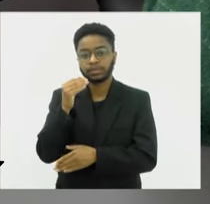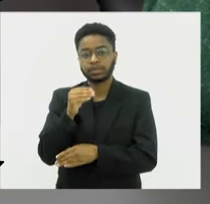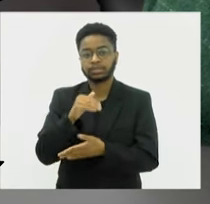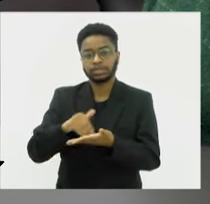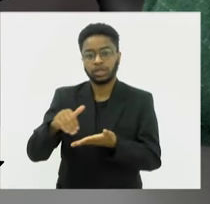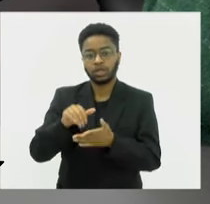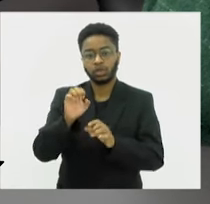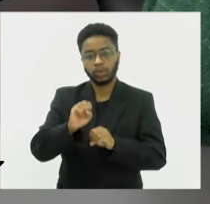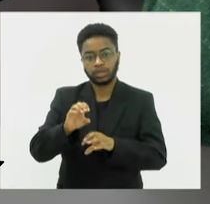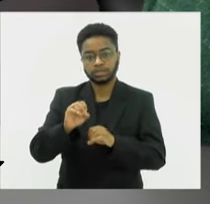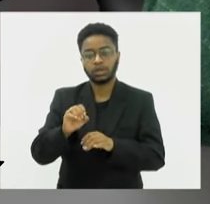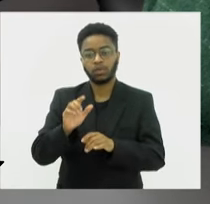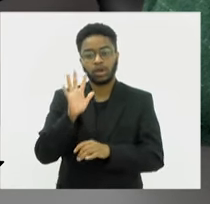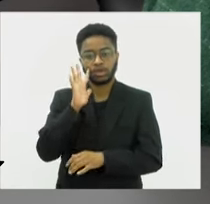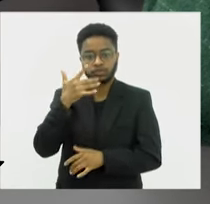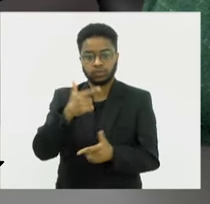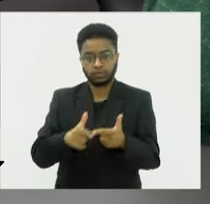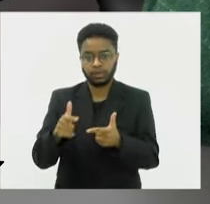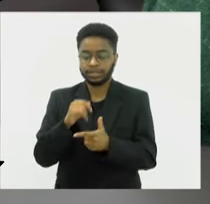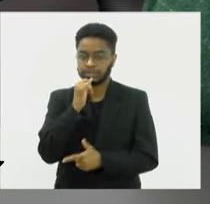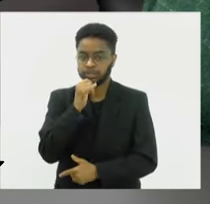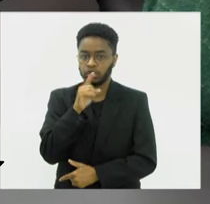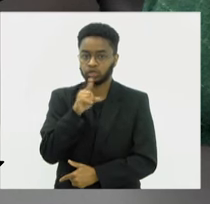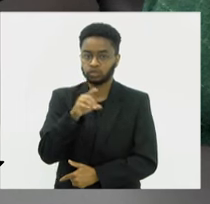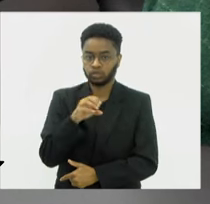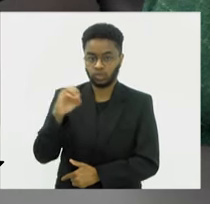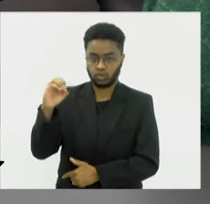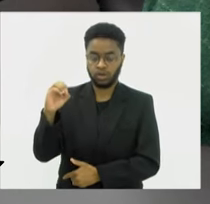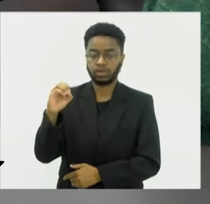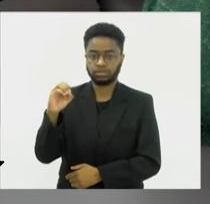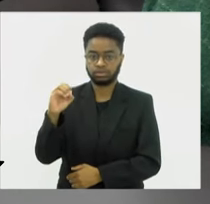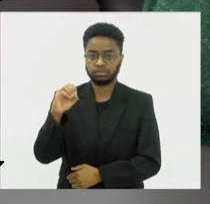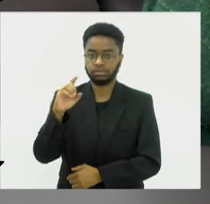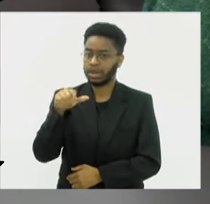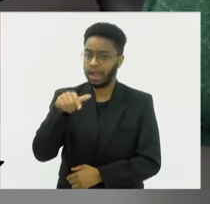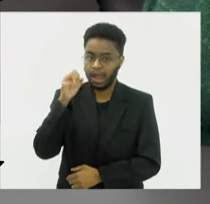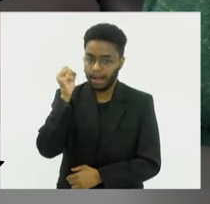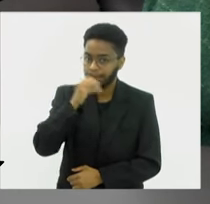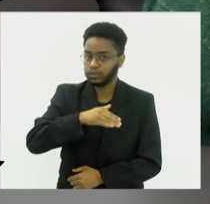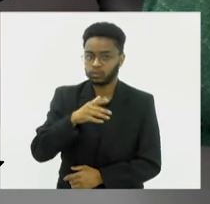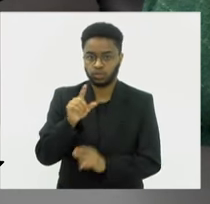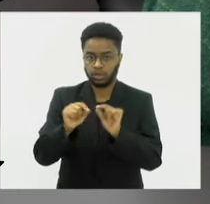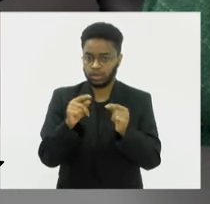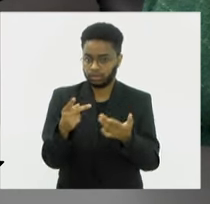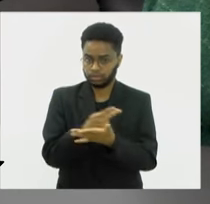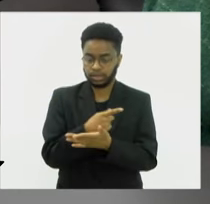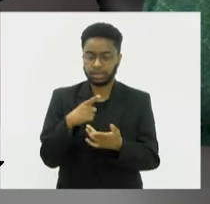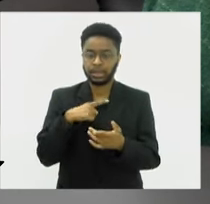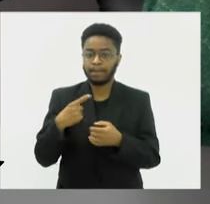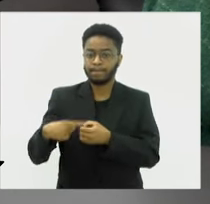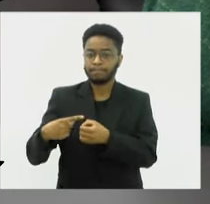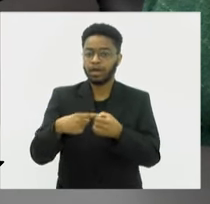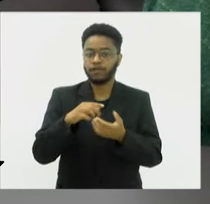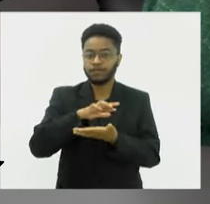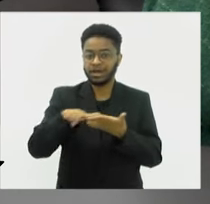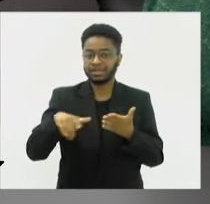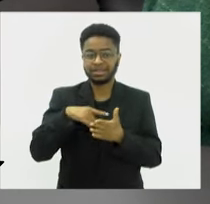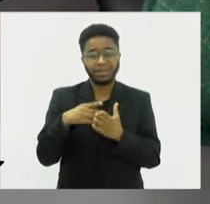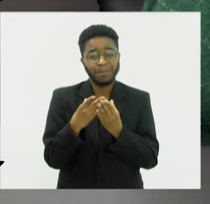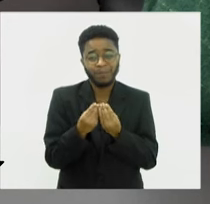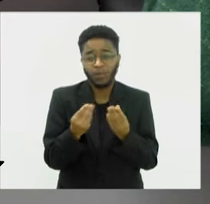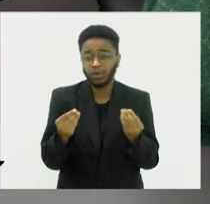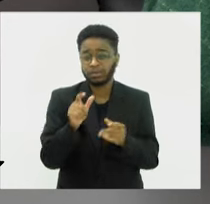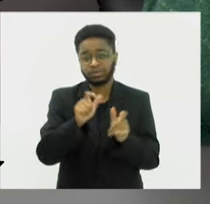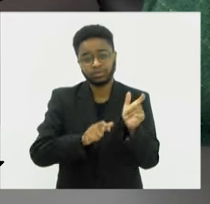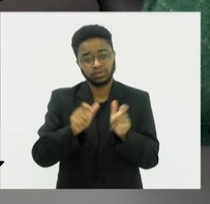buracos. Por exemplo, a zona oeste da cidade do Rio de Janeiro é um absurdo. Tem bairros inteiros com centenas de milhares de pessoas,